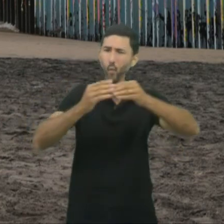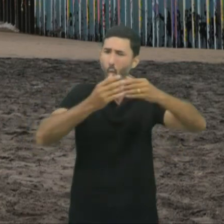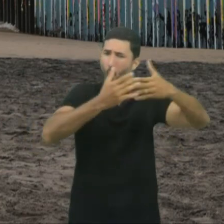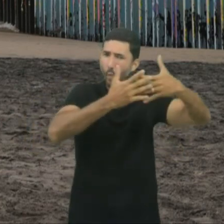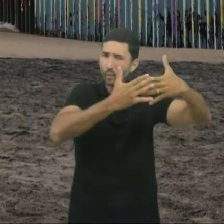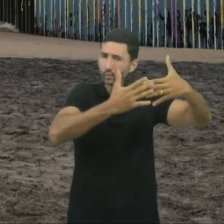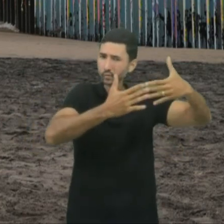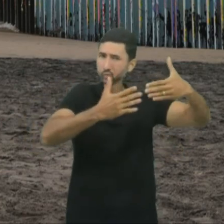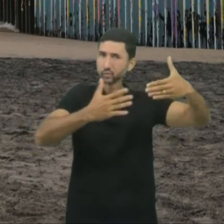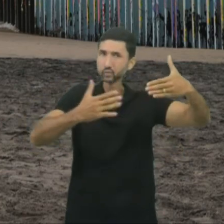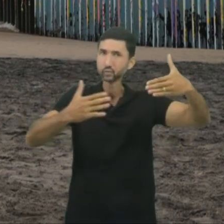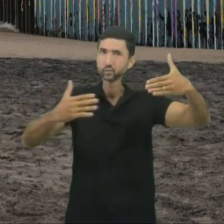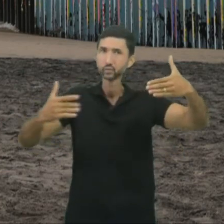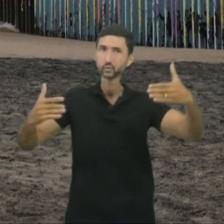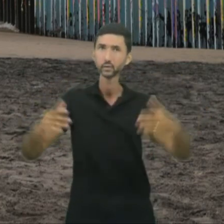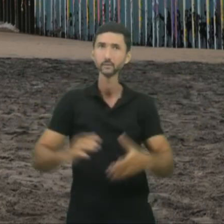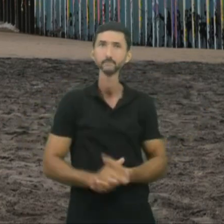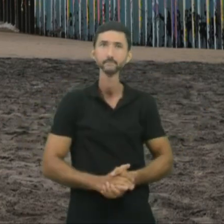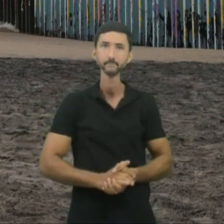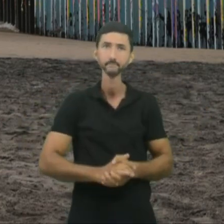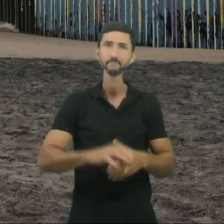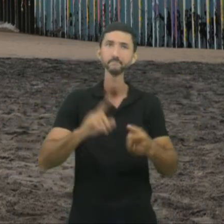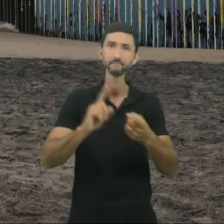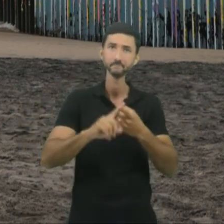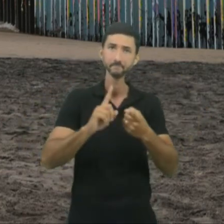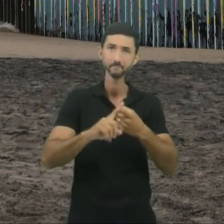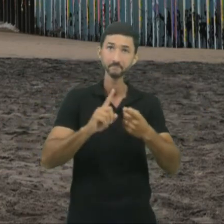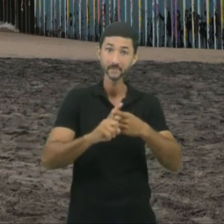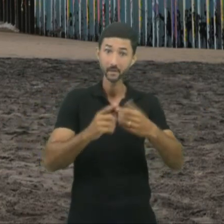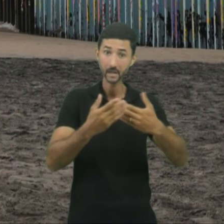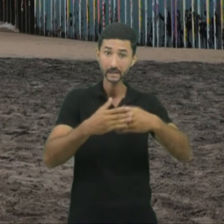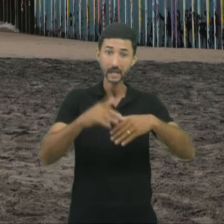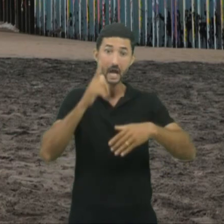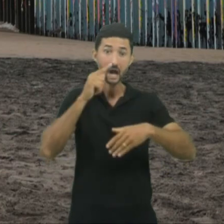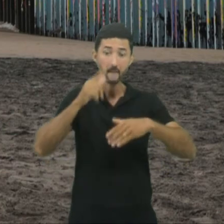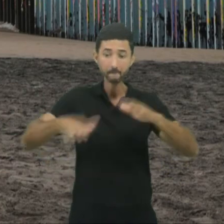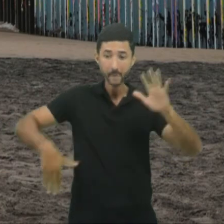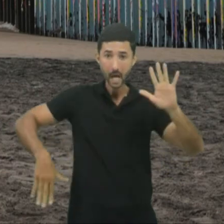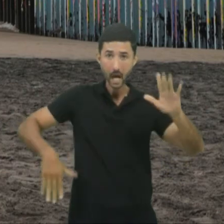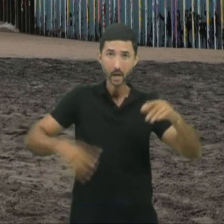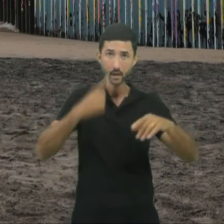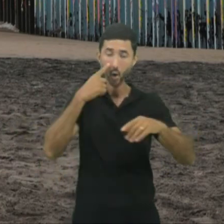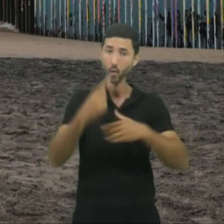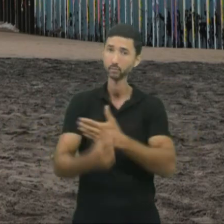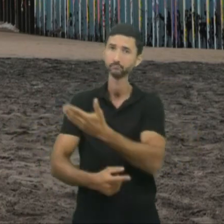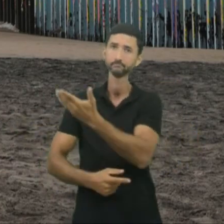estende para até regiões de praia, de litoral,